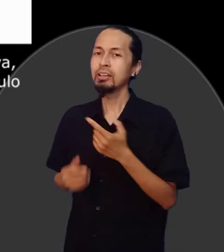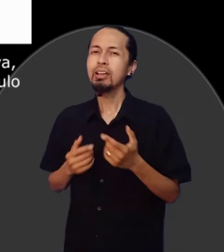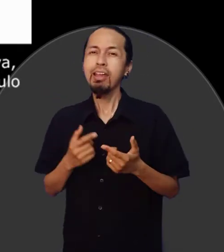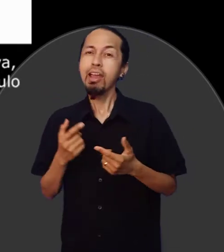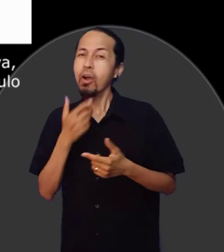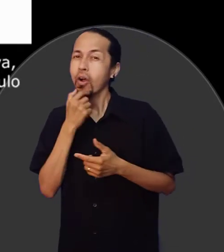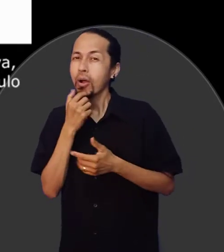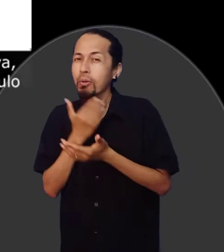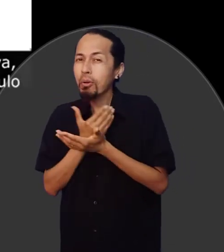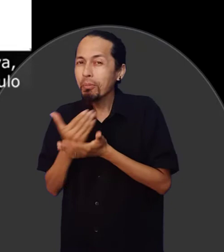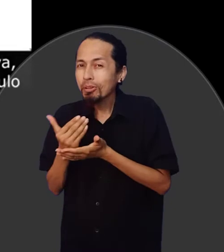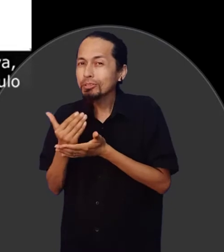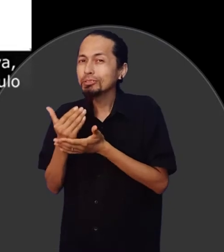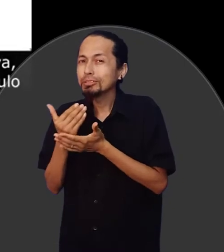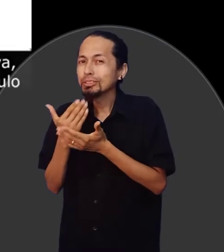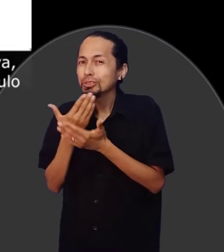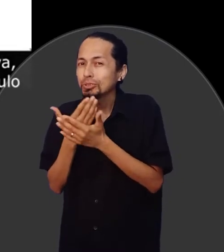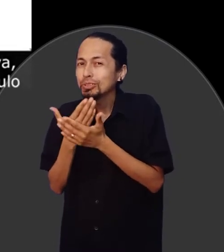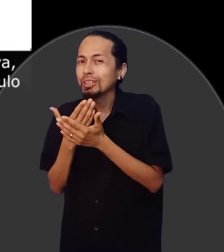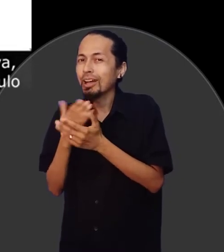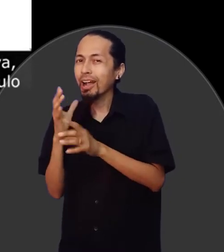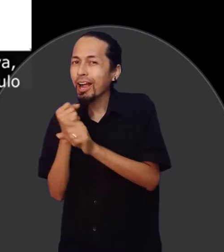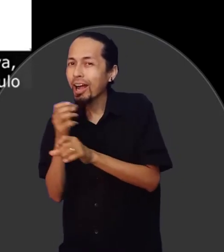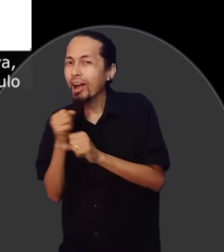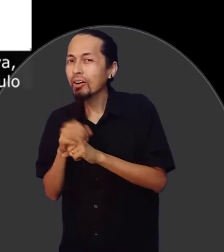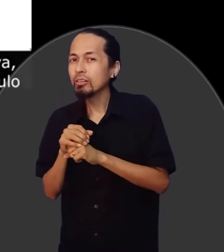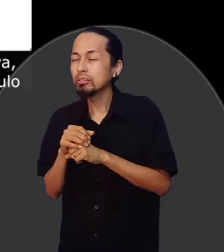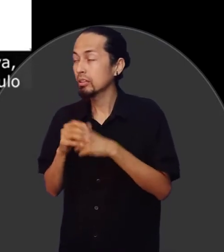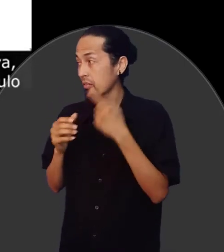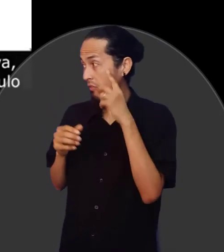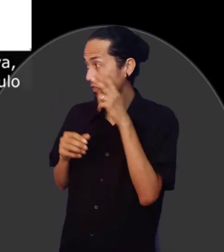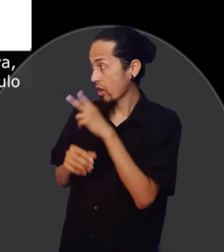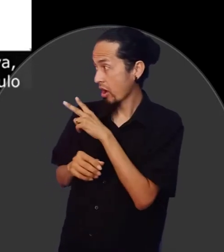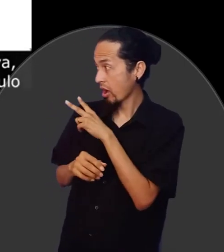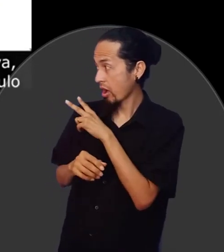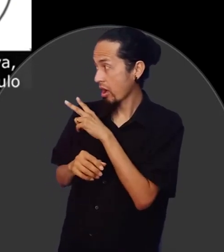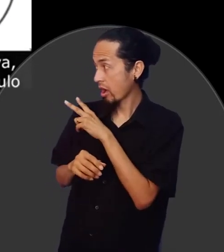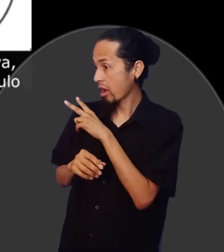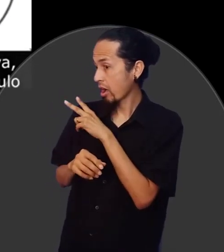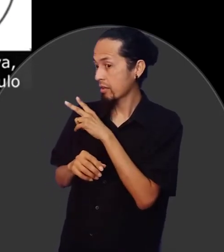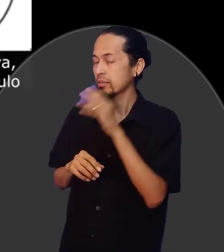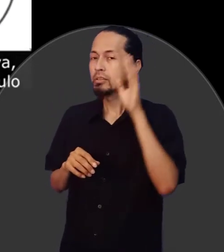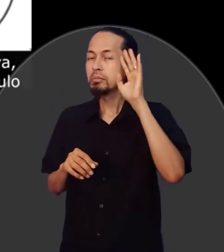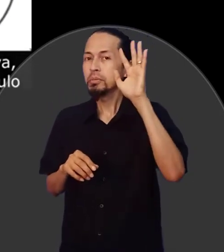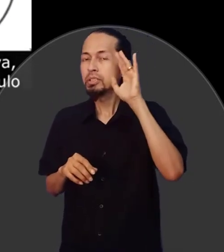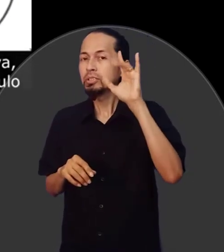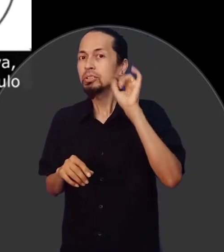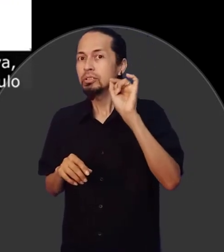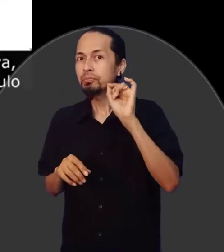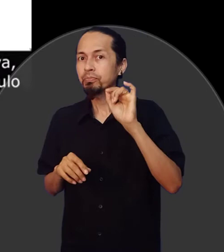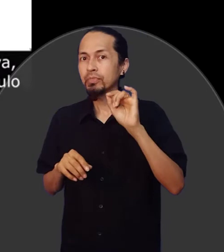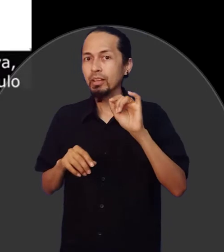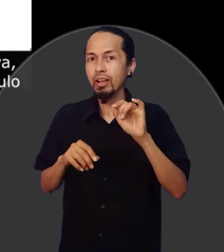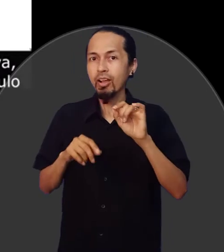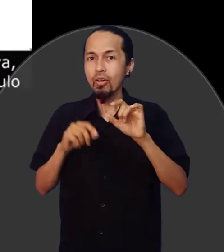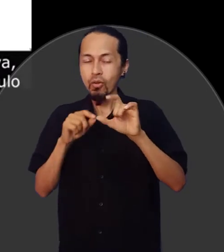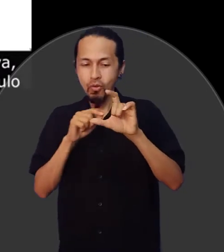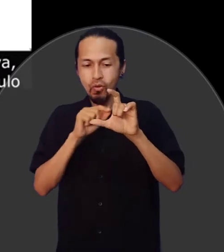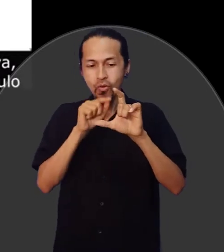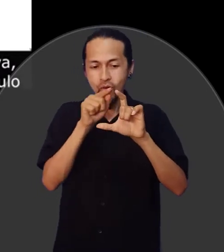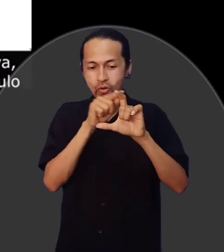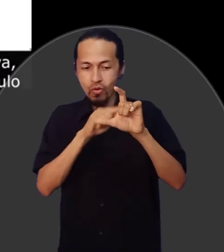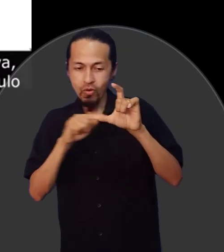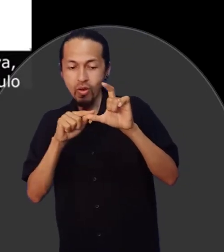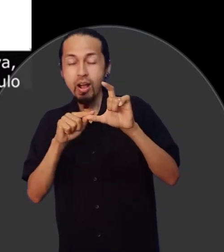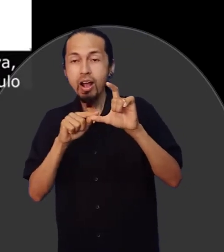cálculos para entender as propriedades dessa curva, pois ele acreditava que a área do arco da cicloide era